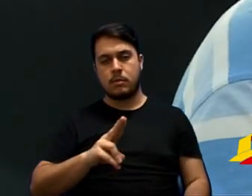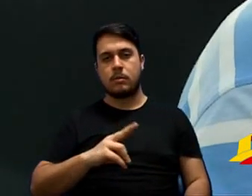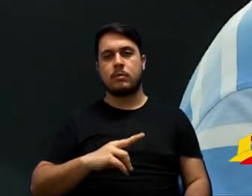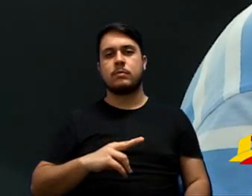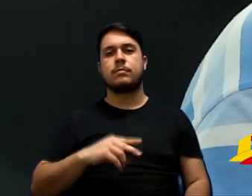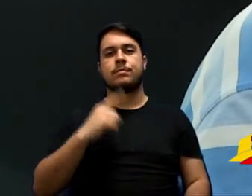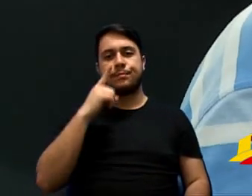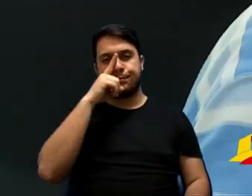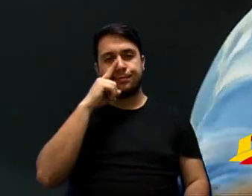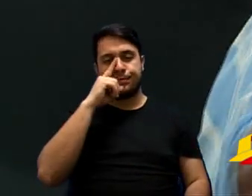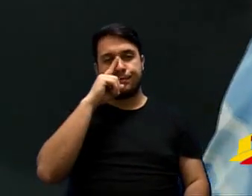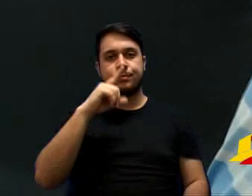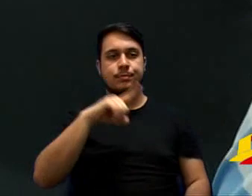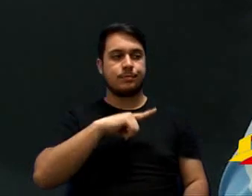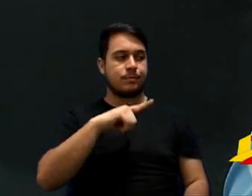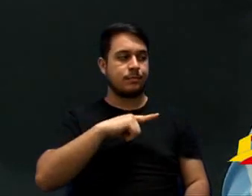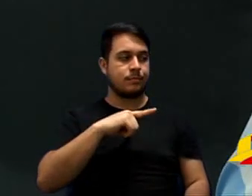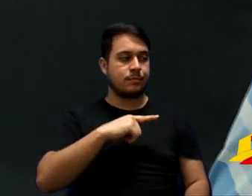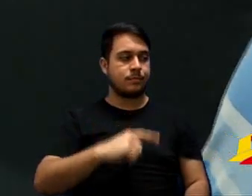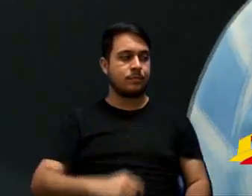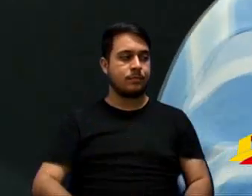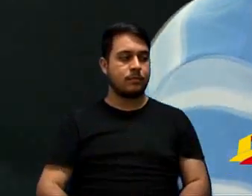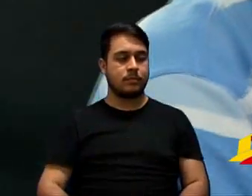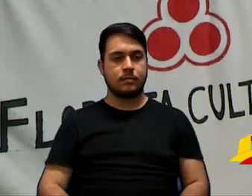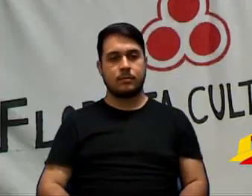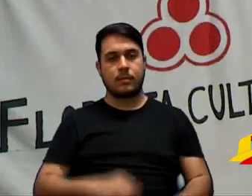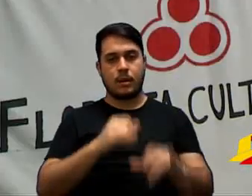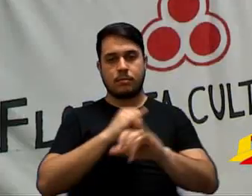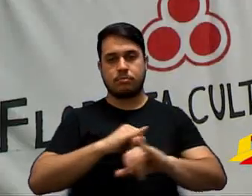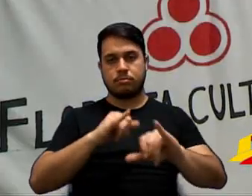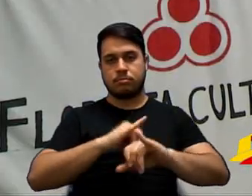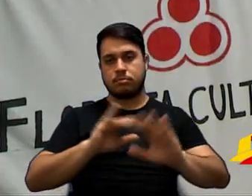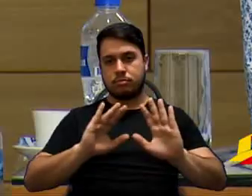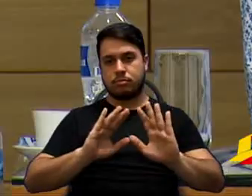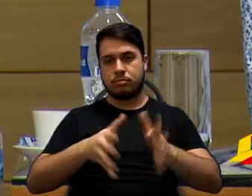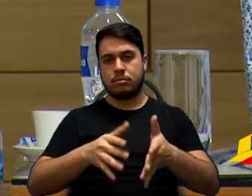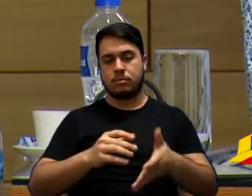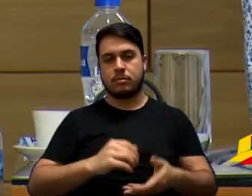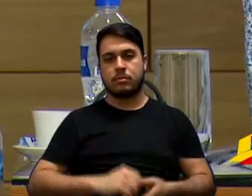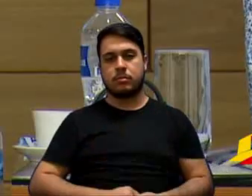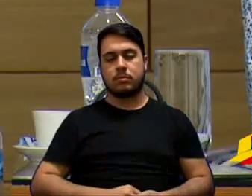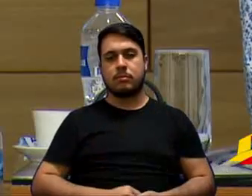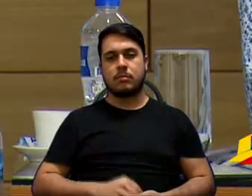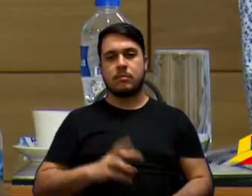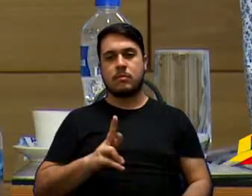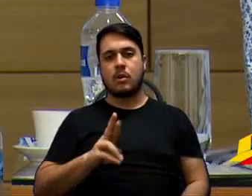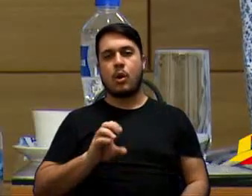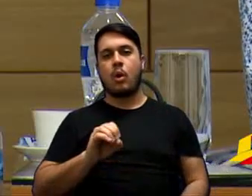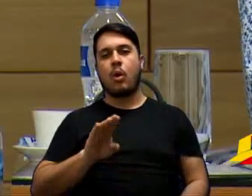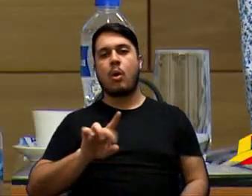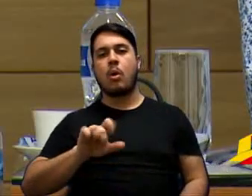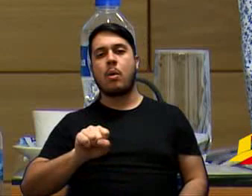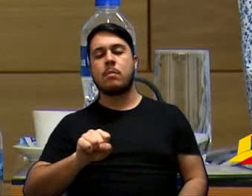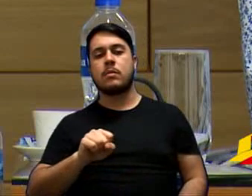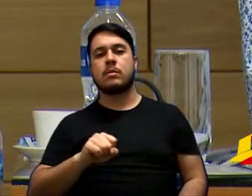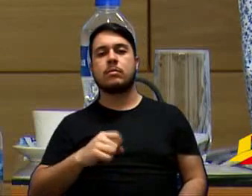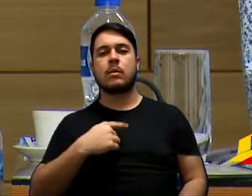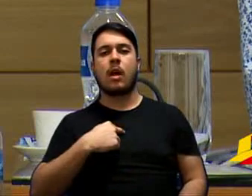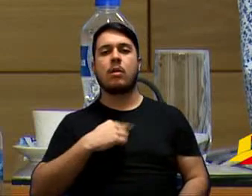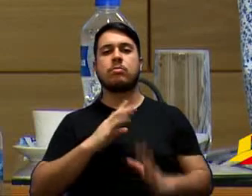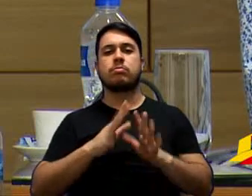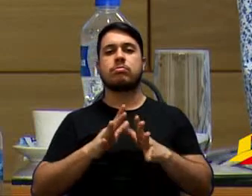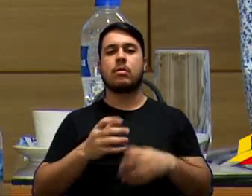que fazer isso na minha opinião está bom é tá dado o recado eu gostaria de dizer o seguinte o brusque você inclusive em formatos pra